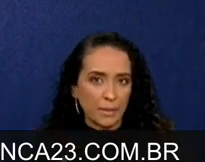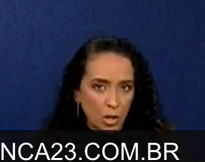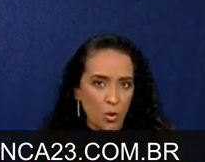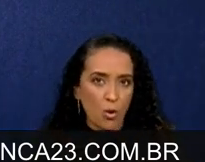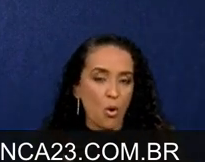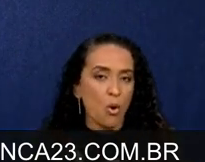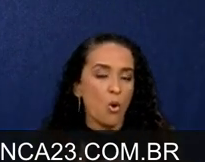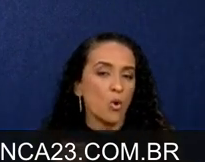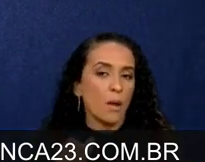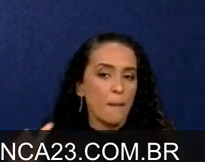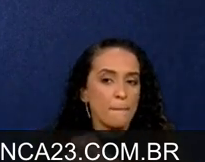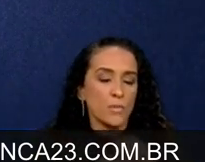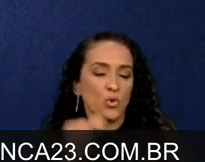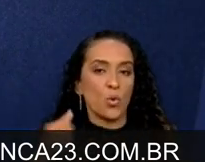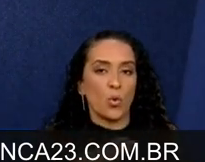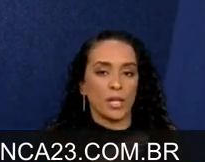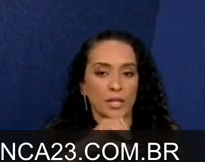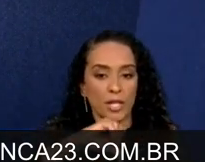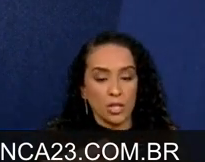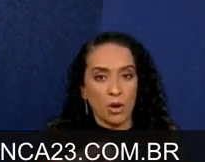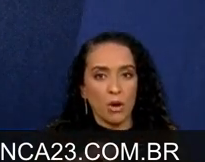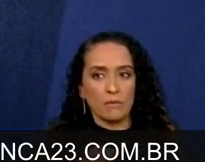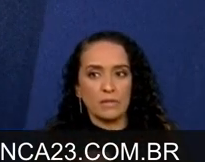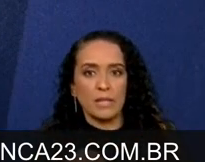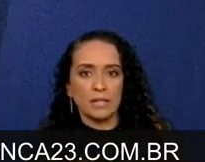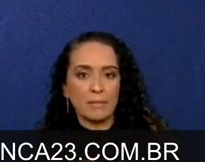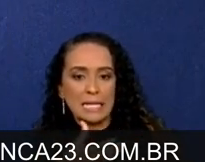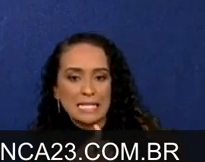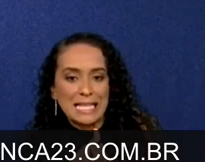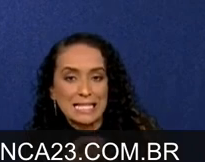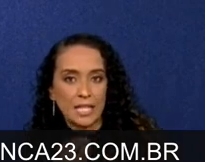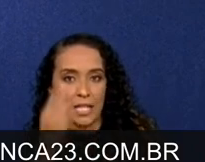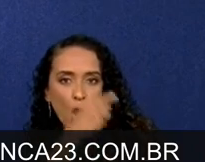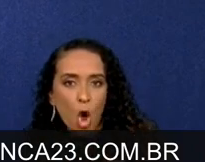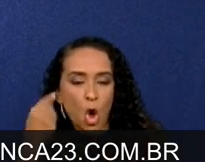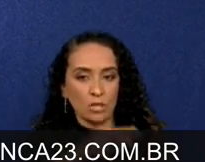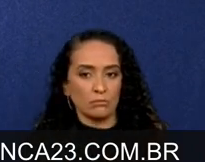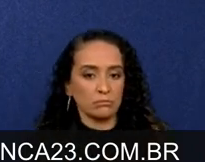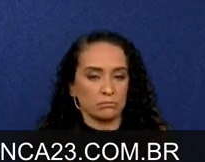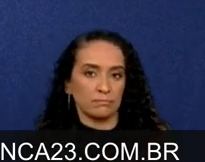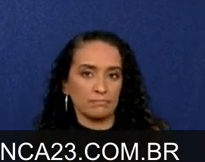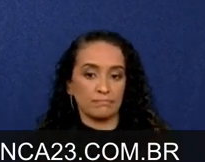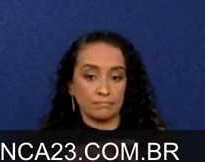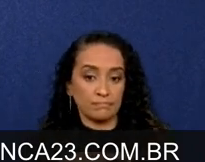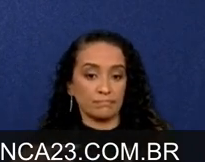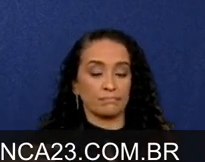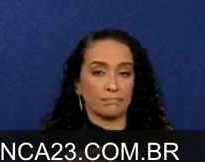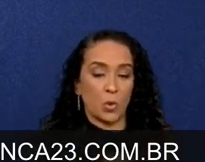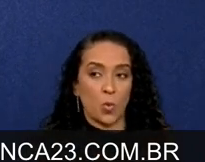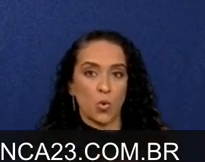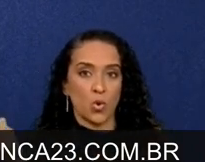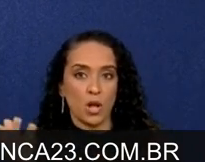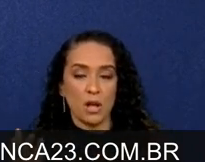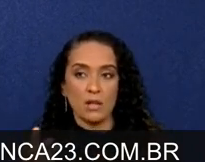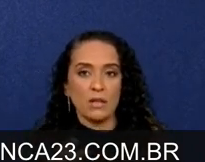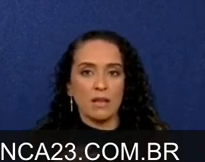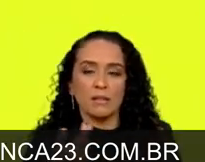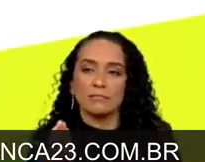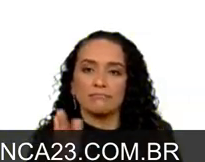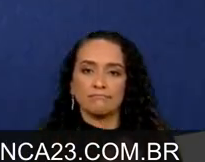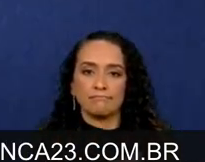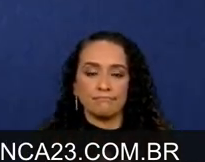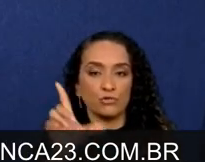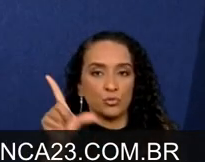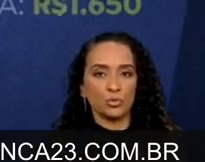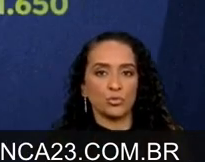a fazer entre 49 e 60 horas semanais. Em relação à Previdência Social, a quantidade de contribuições